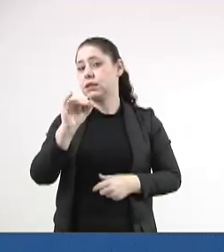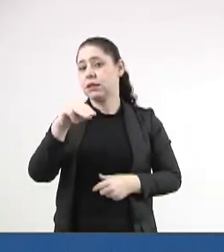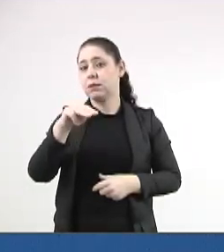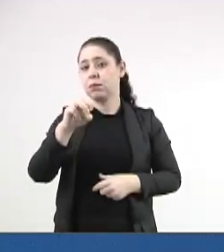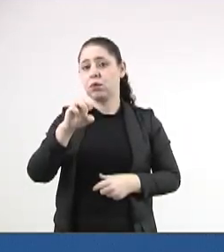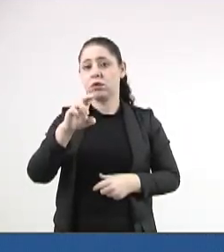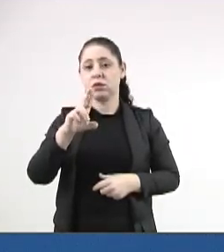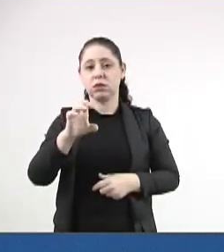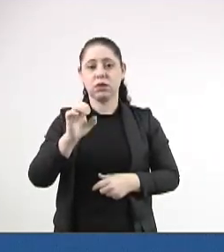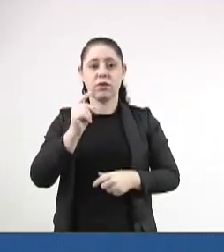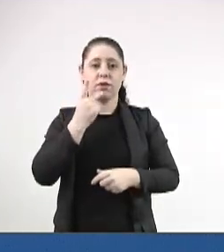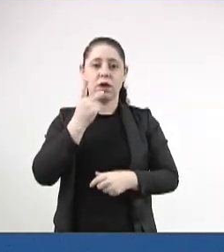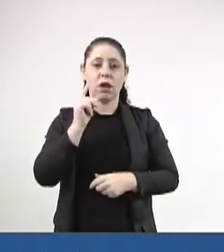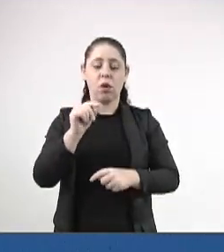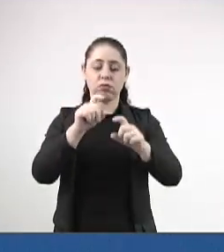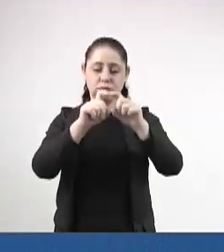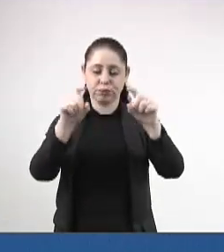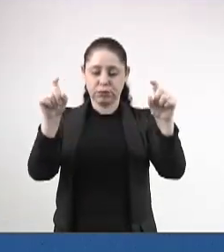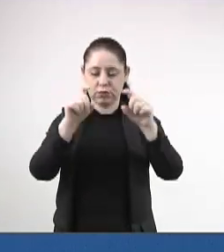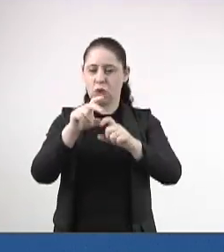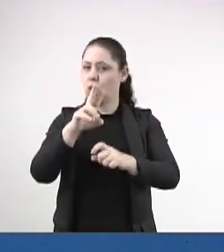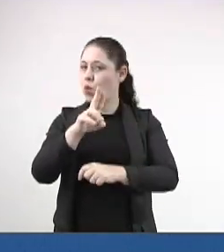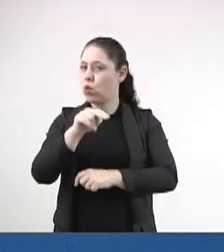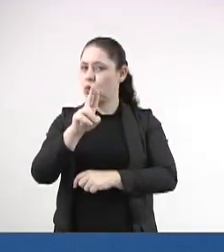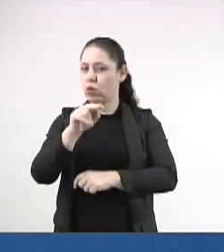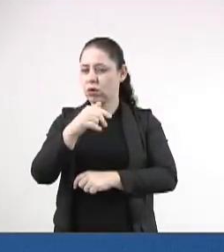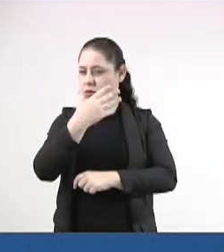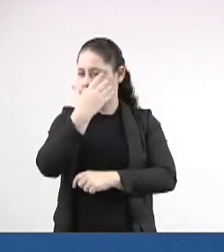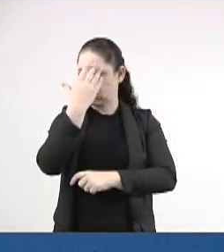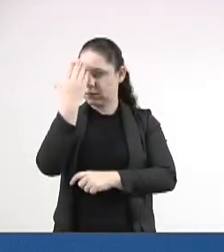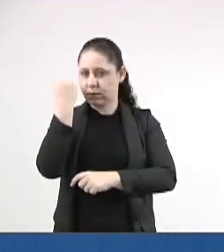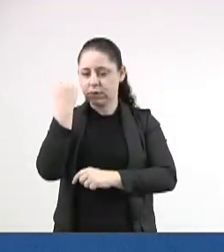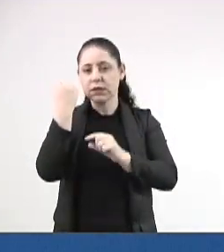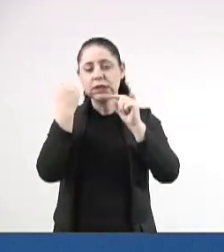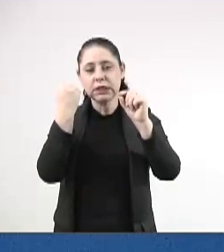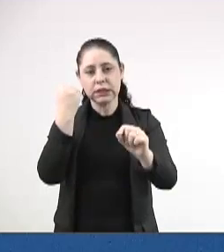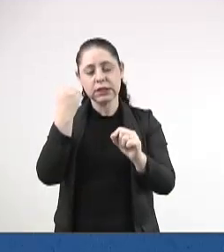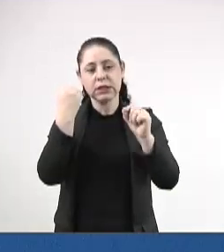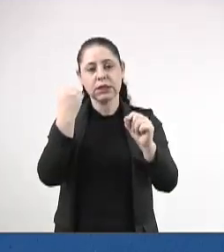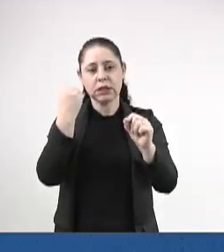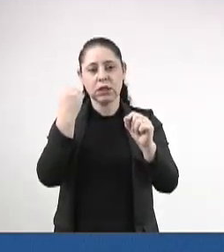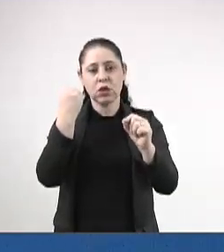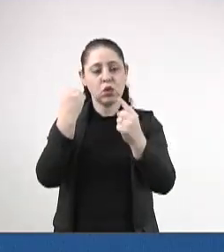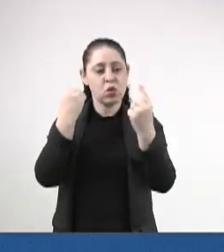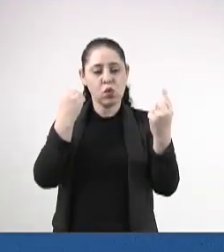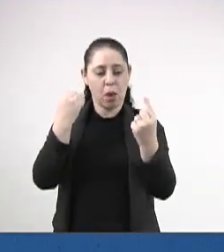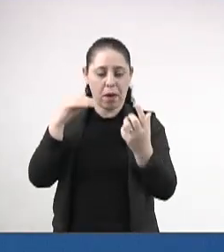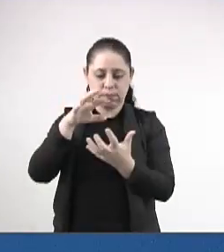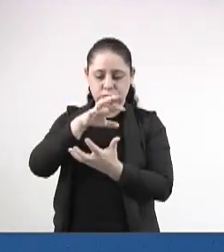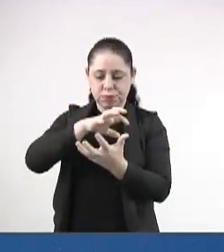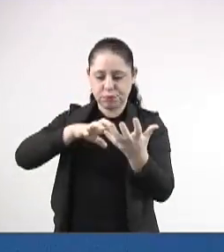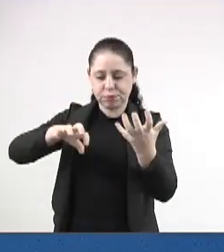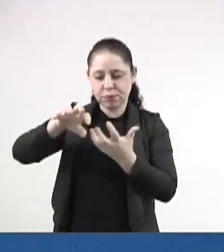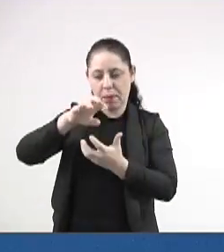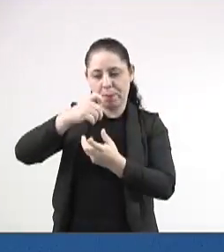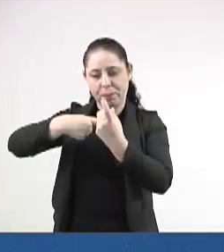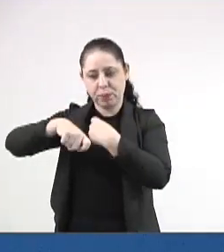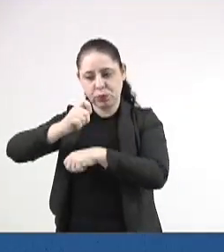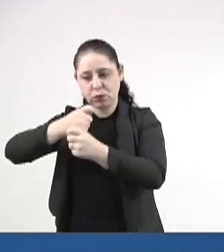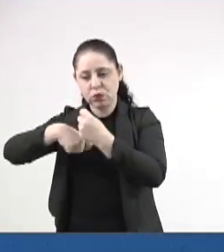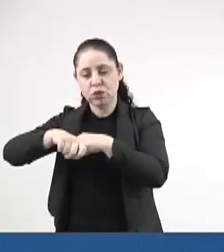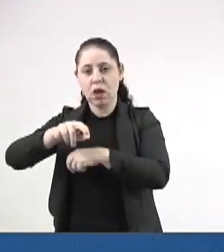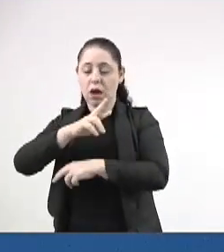uma frase que diz assim: nunca se esqueça que basta uma crise política, econômica